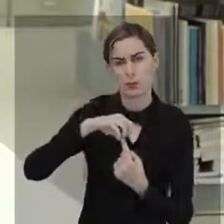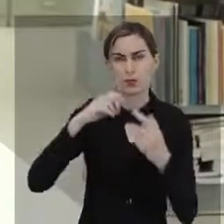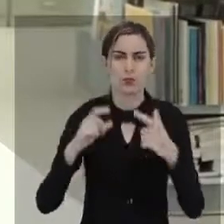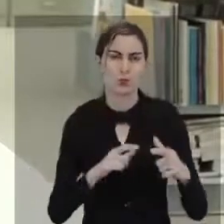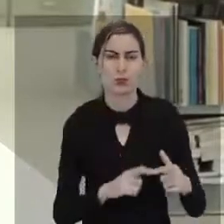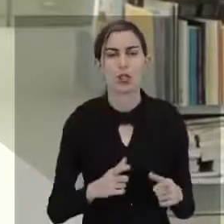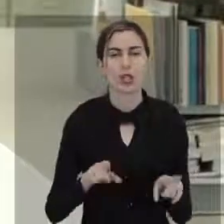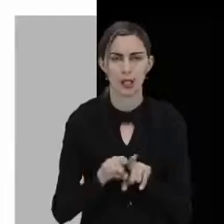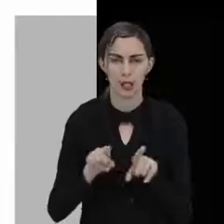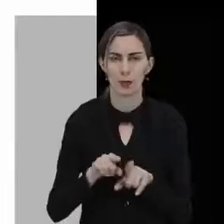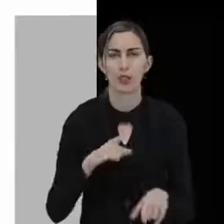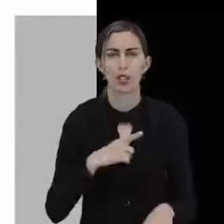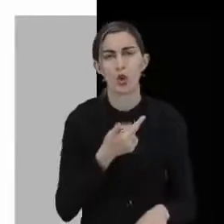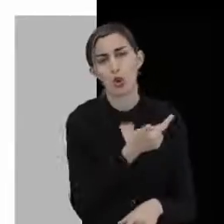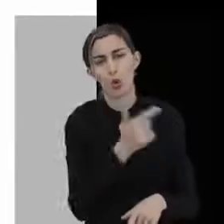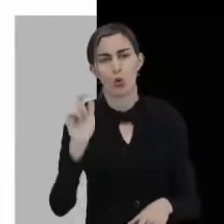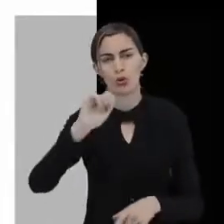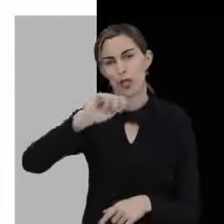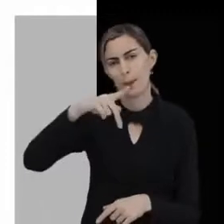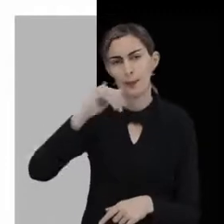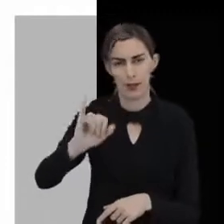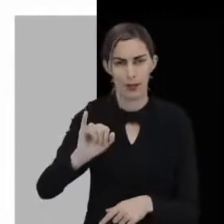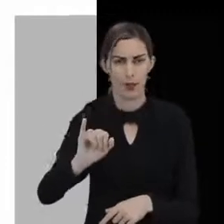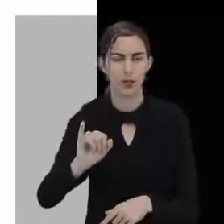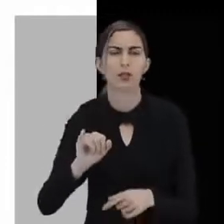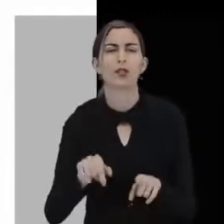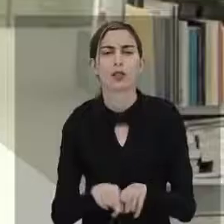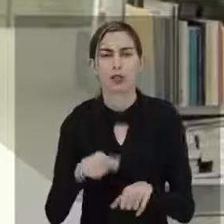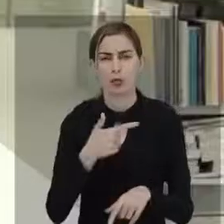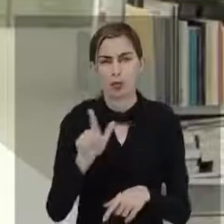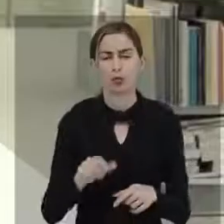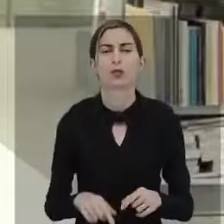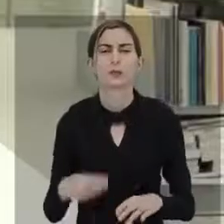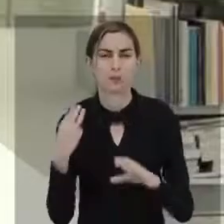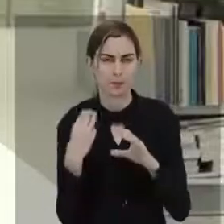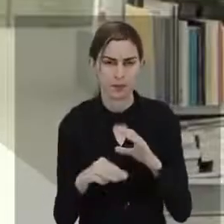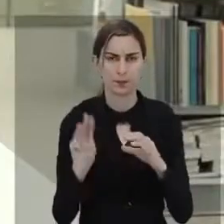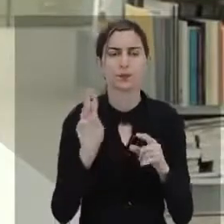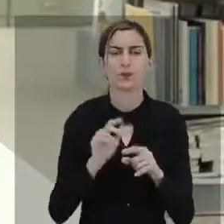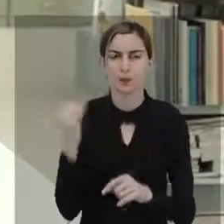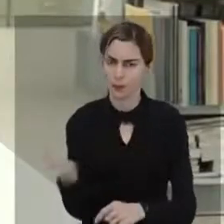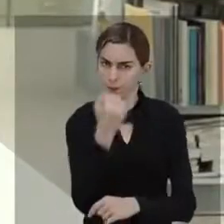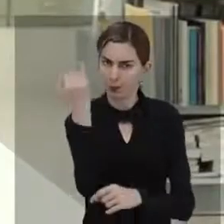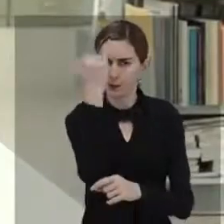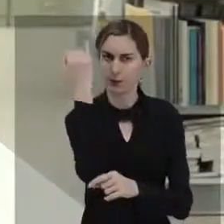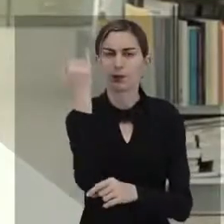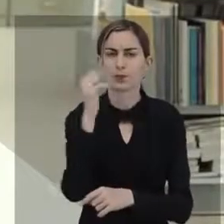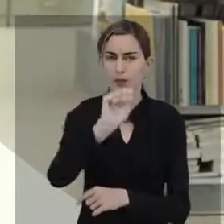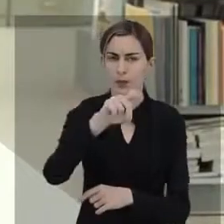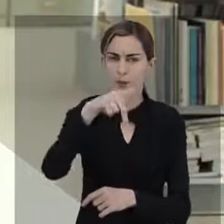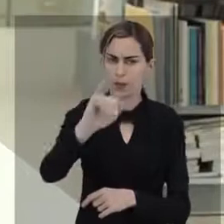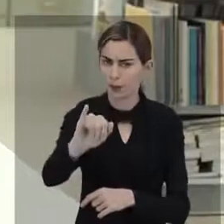Existem outras APIs, certo? Tem o FCM, que é o Firebase Cloud Message, que é bem importante, certo? Que é uma